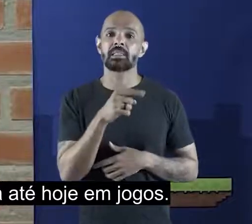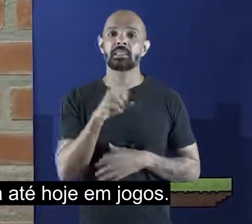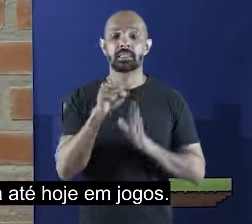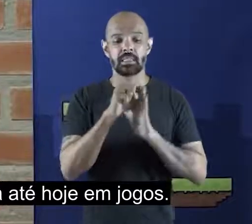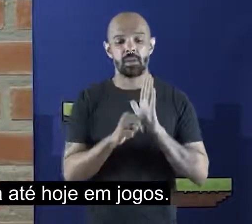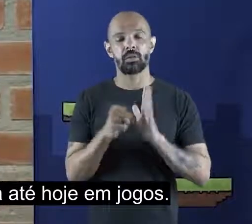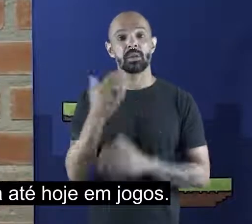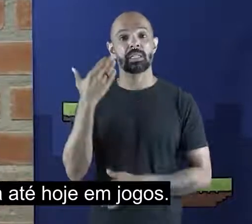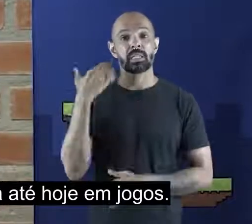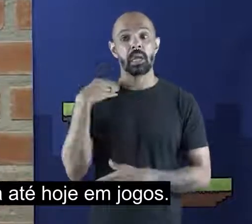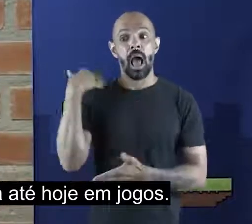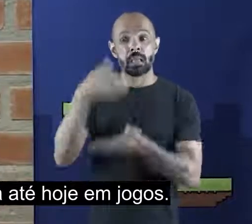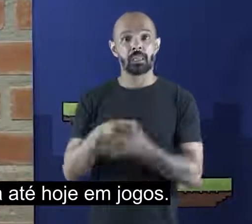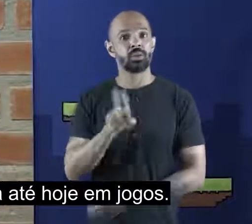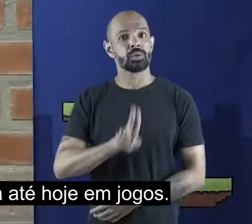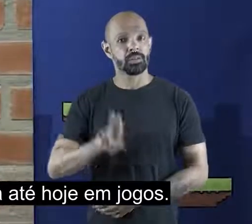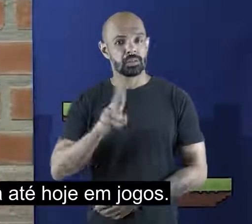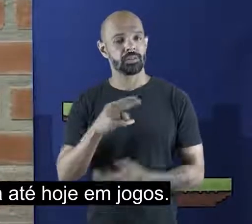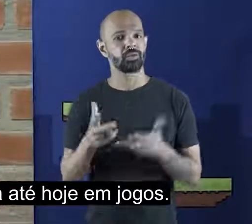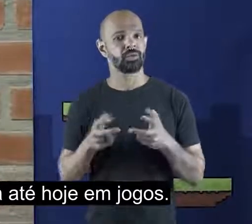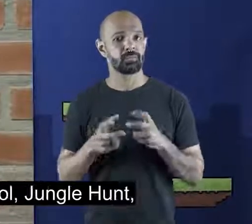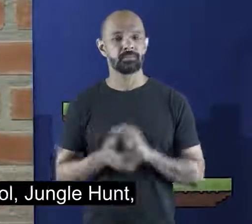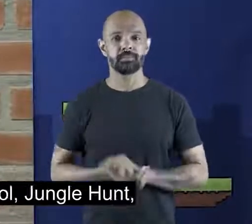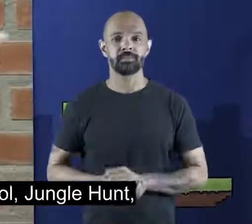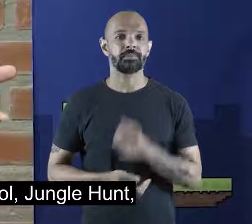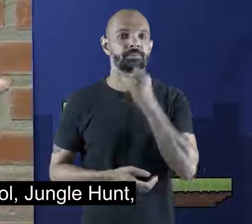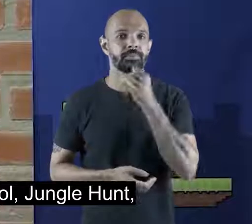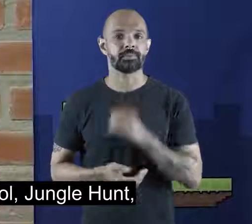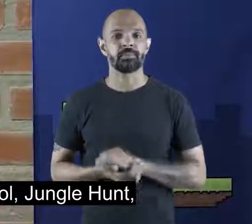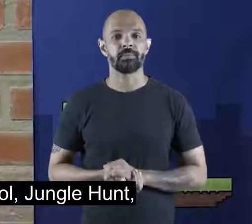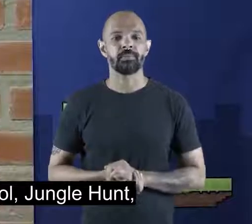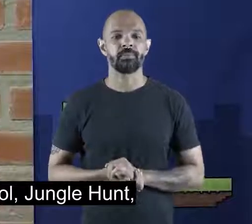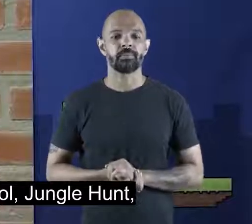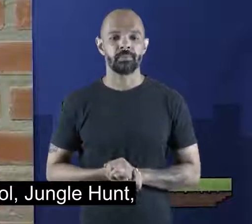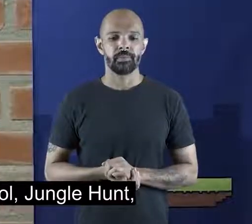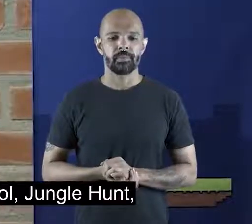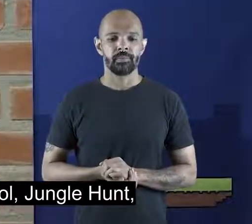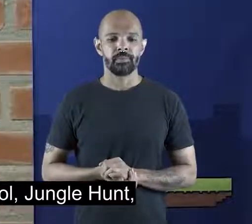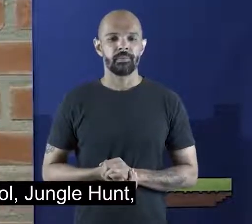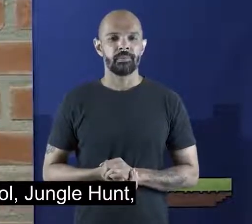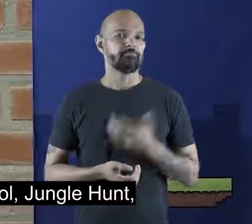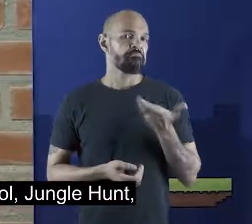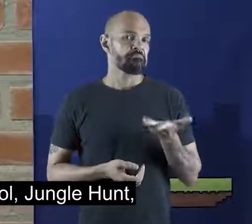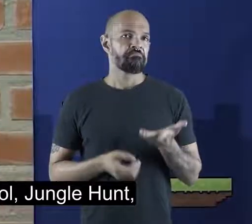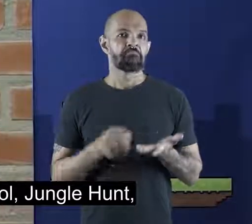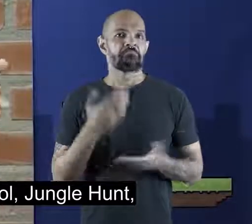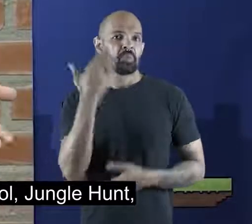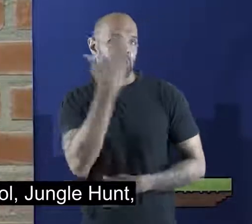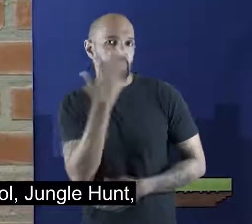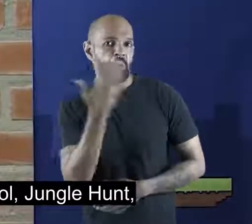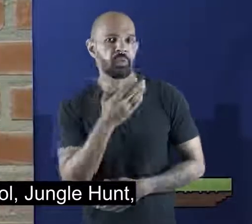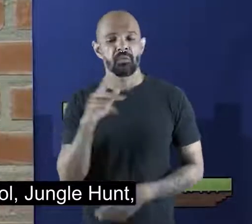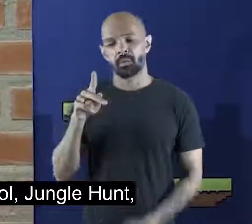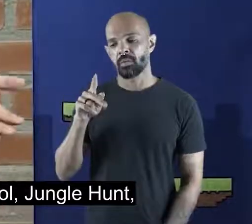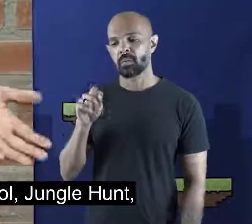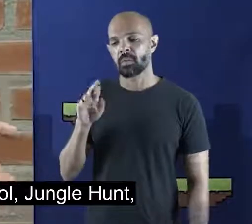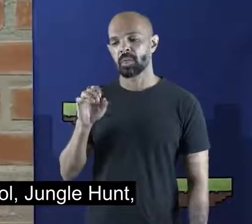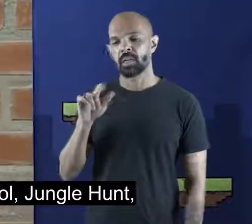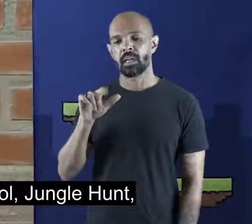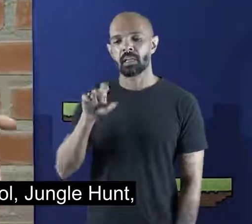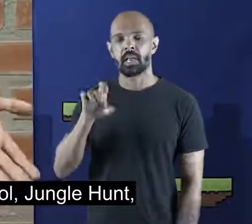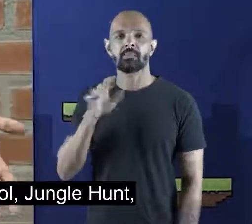de 1930, até hoje utilizada em jogos. Por exemplo, para quem nunca viu um paralaxe, eu acho